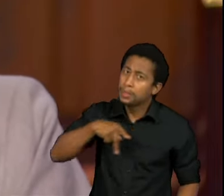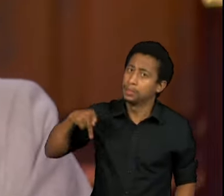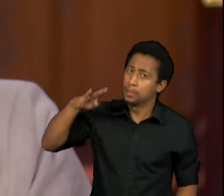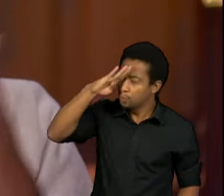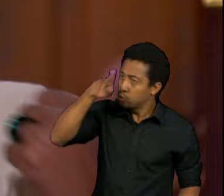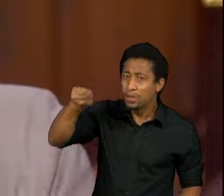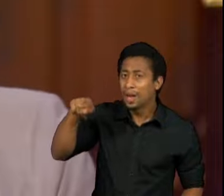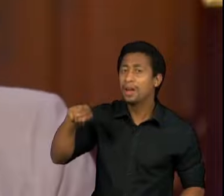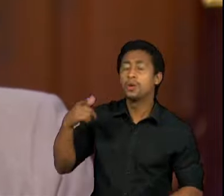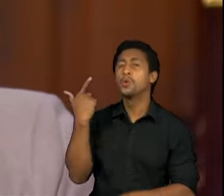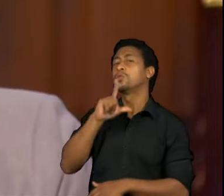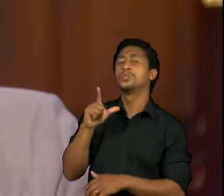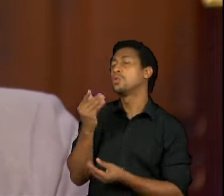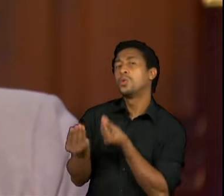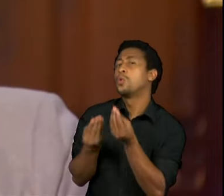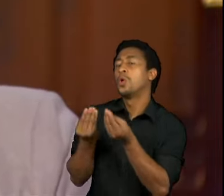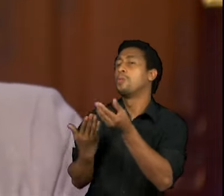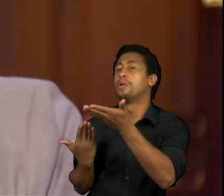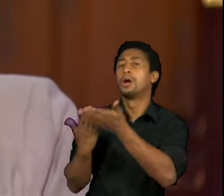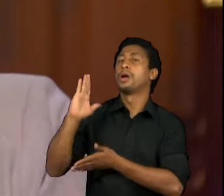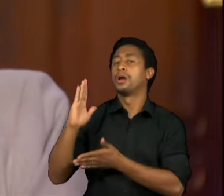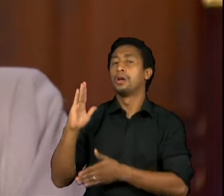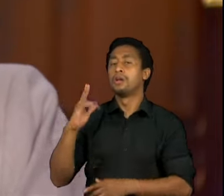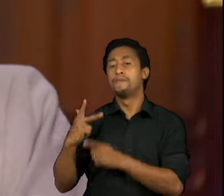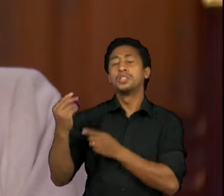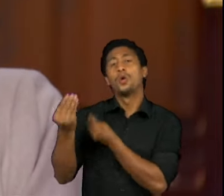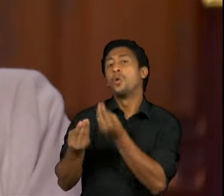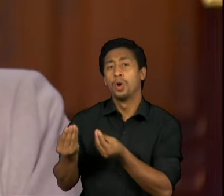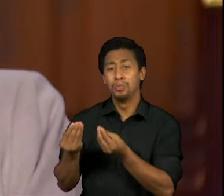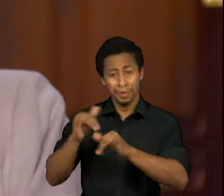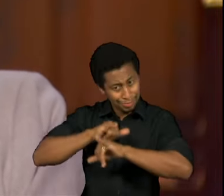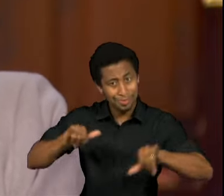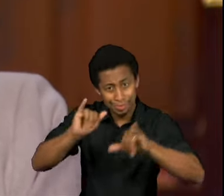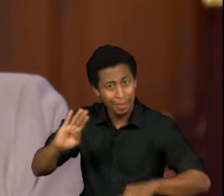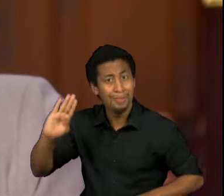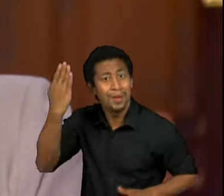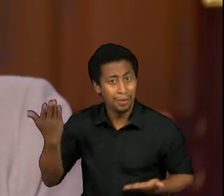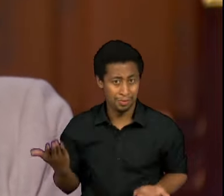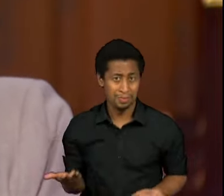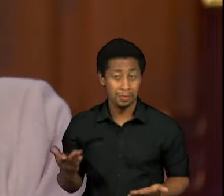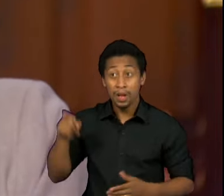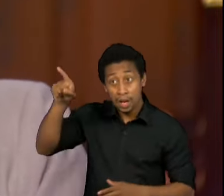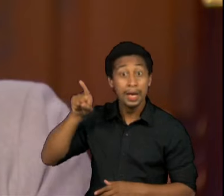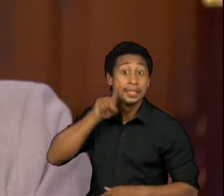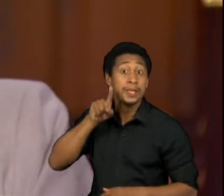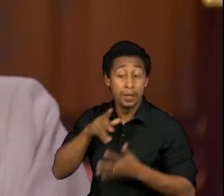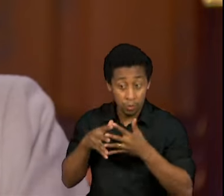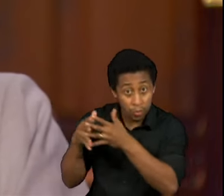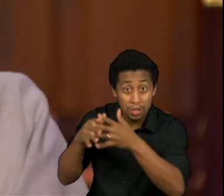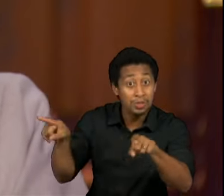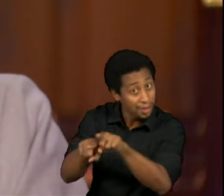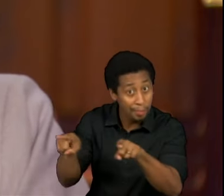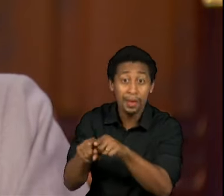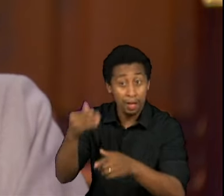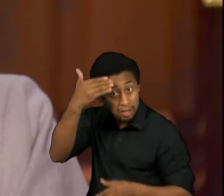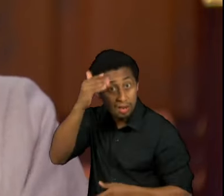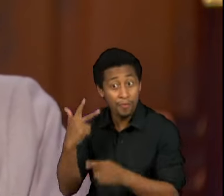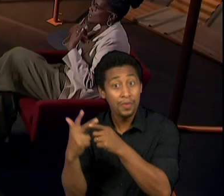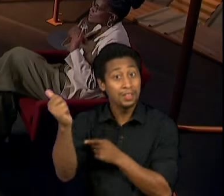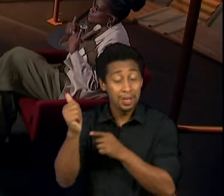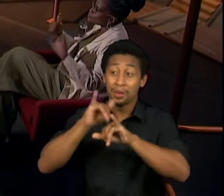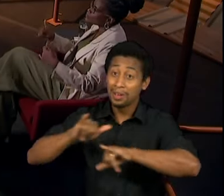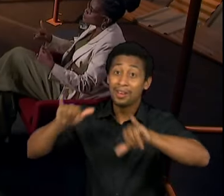máquinas de fake nos Estados Unidos a mesma coisa e essas plataformas elas não se responsabilizam pelas fake News que estão veiculadas